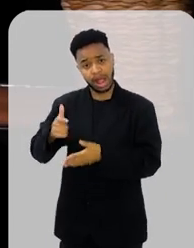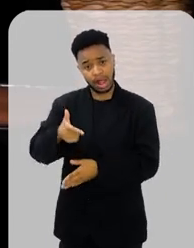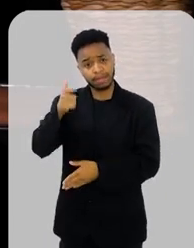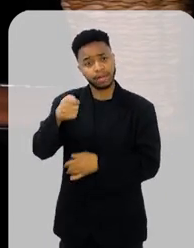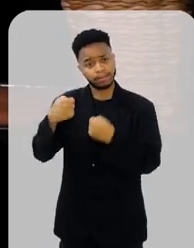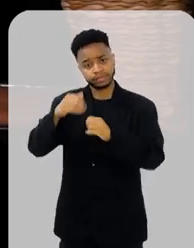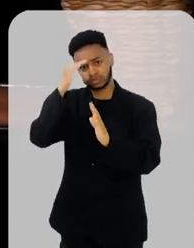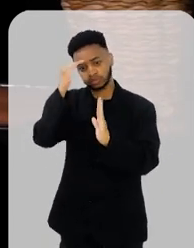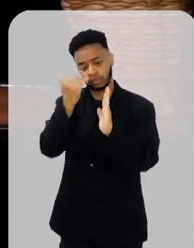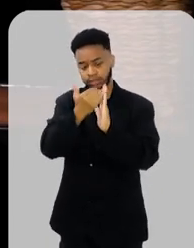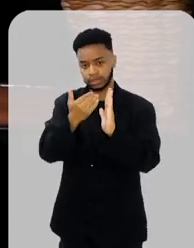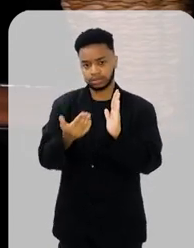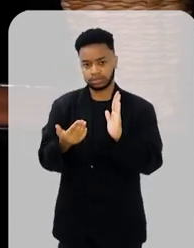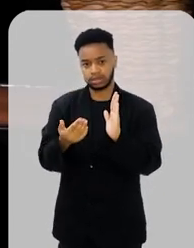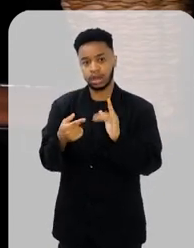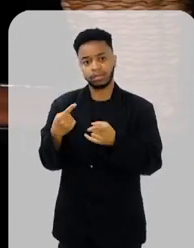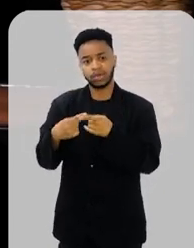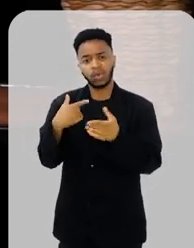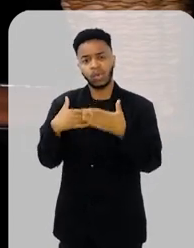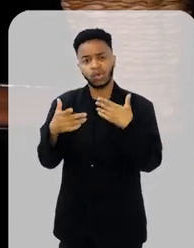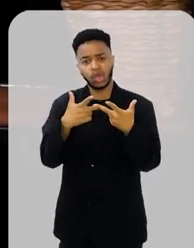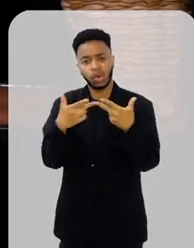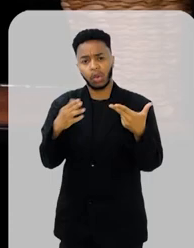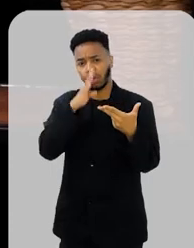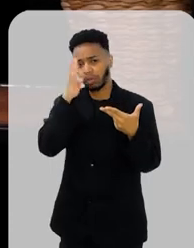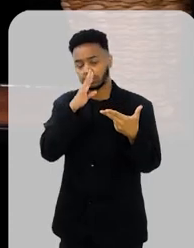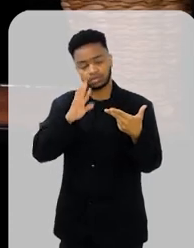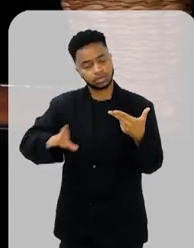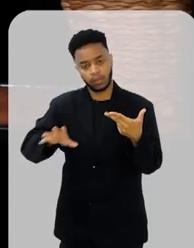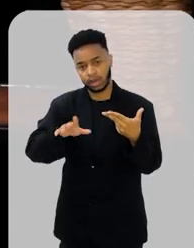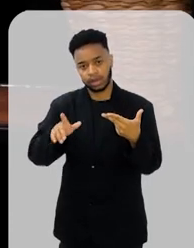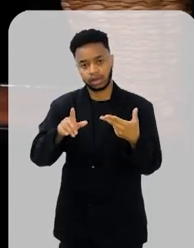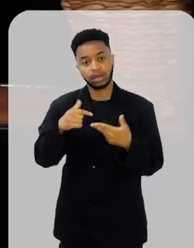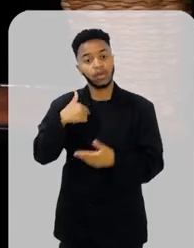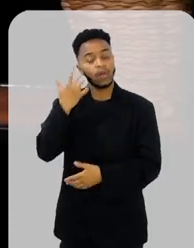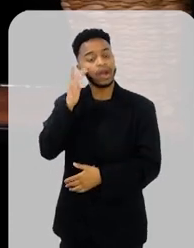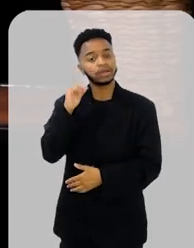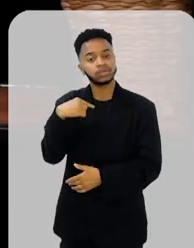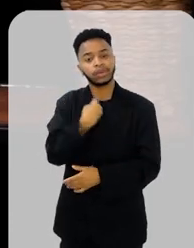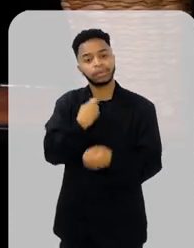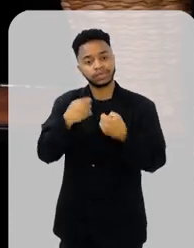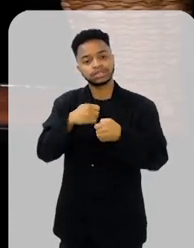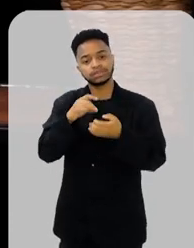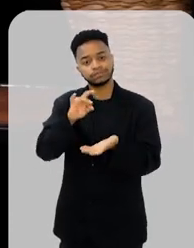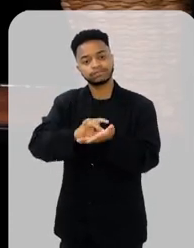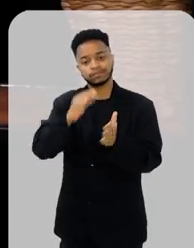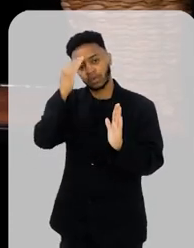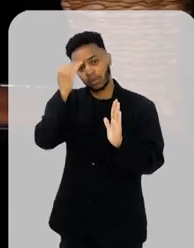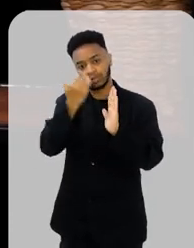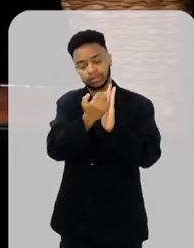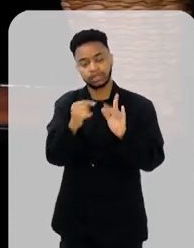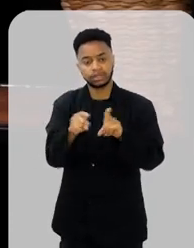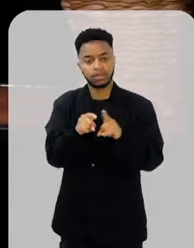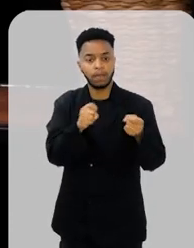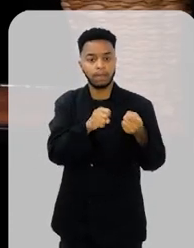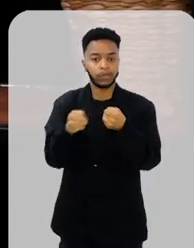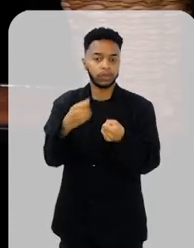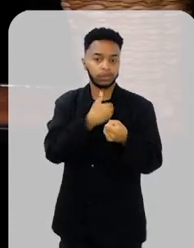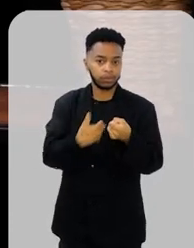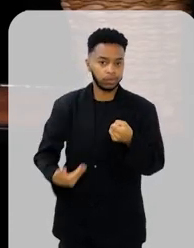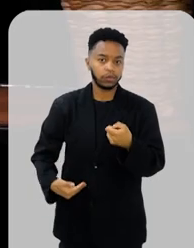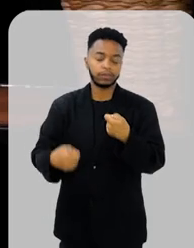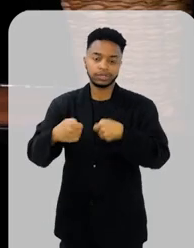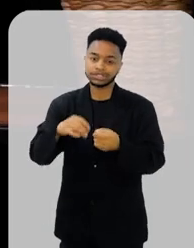do Desarmamento, ele tem que ser cumprido. Não é qualquer coisa, eu acho que a gente tem que fazer cumprir e o